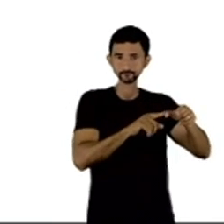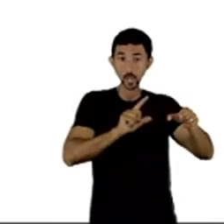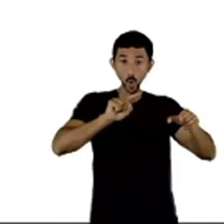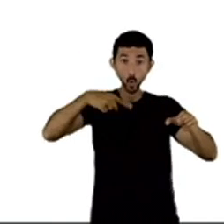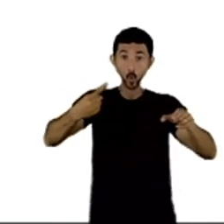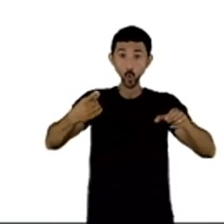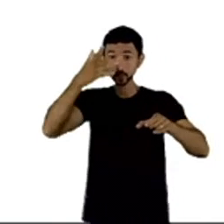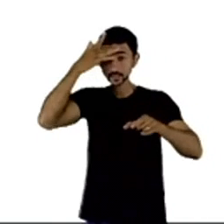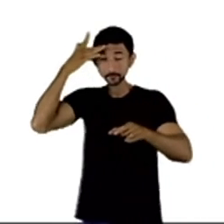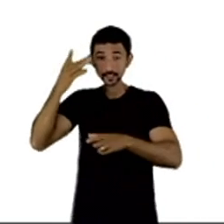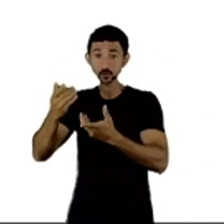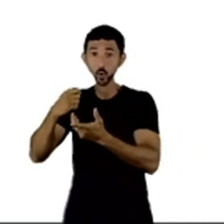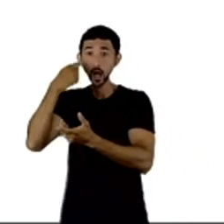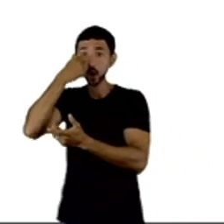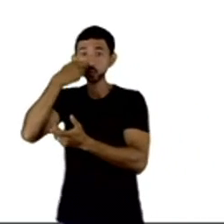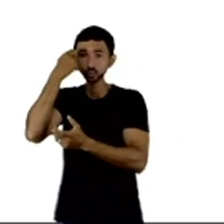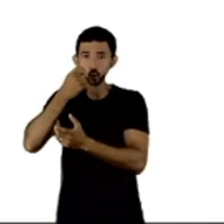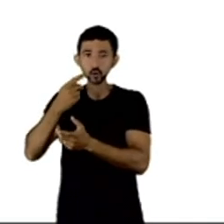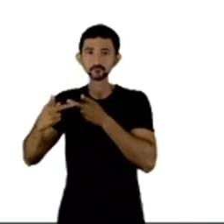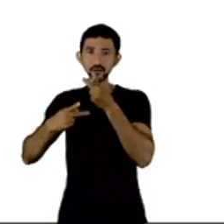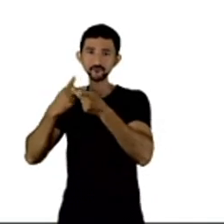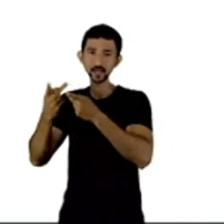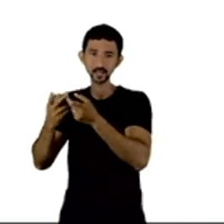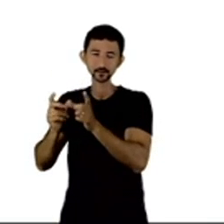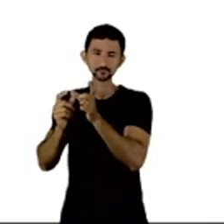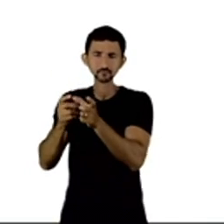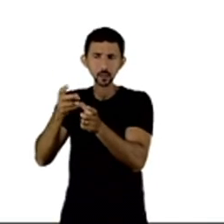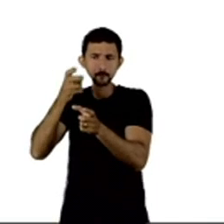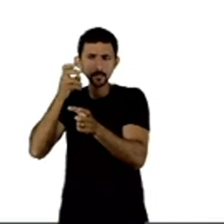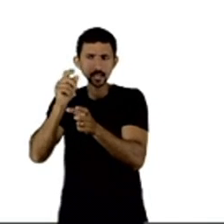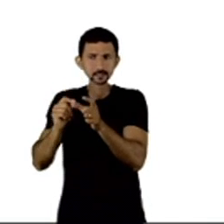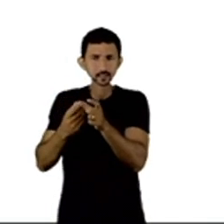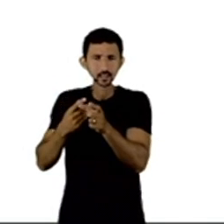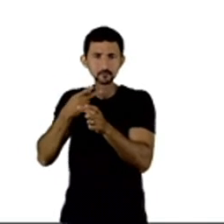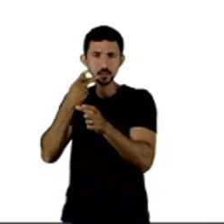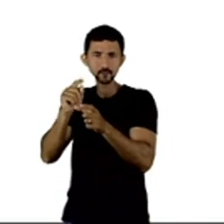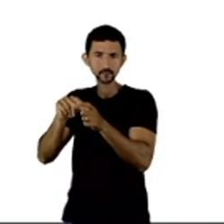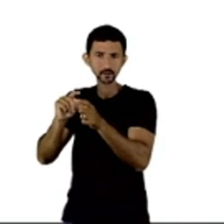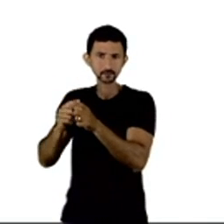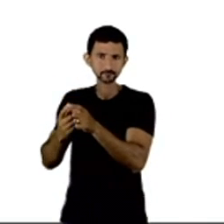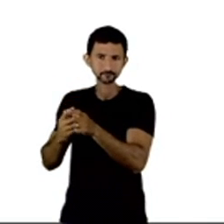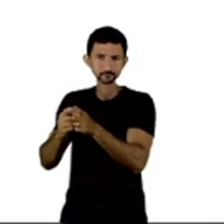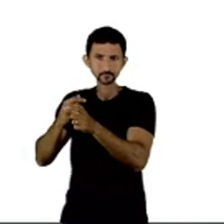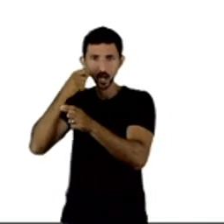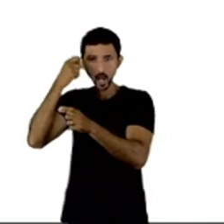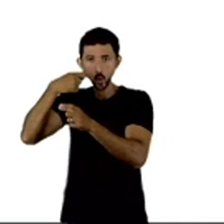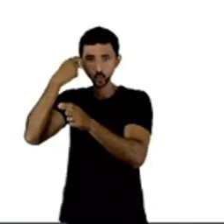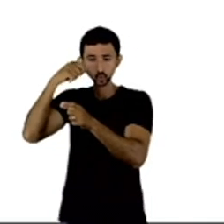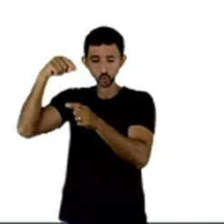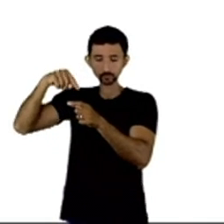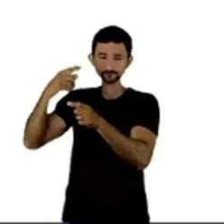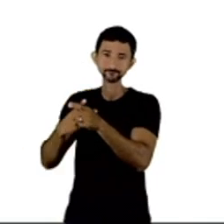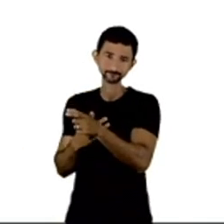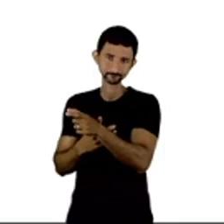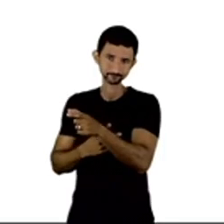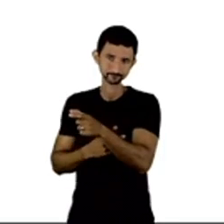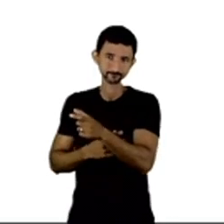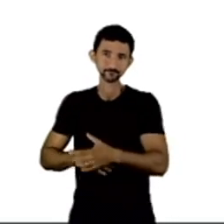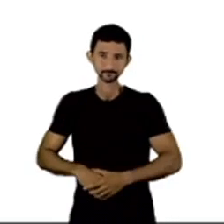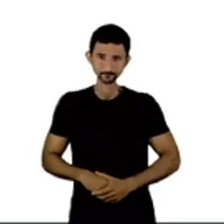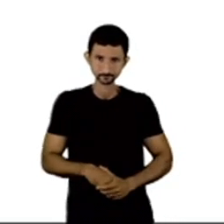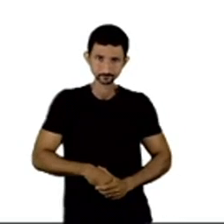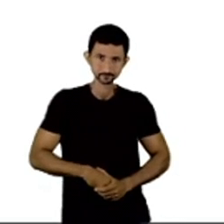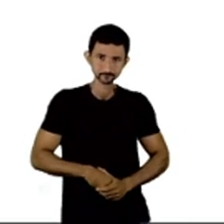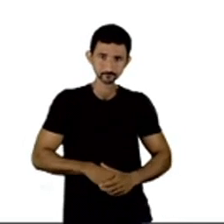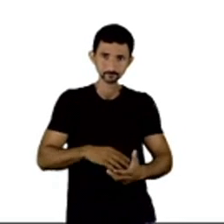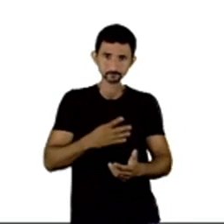ele, mas o narrador que o observa, tá? E divide com ele a cena. Então,